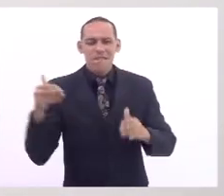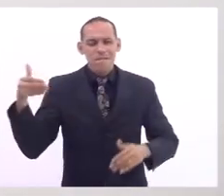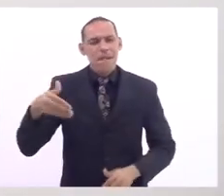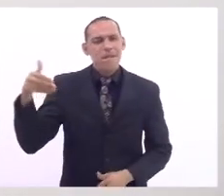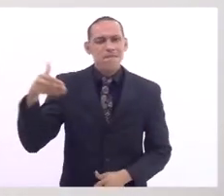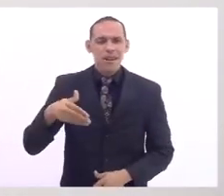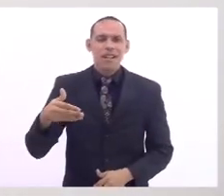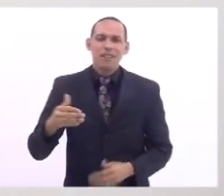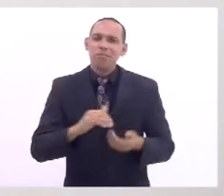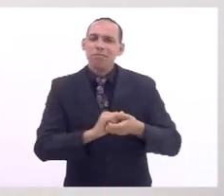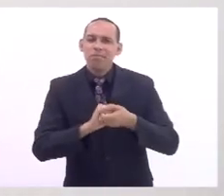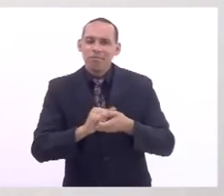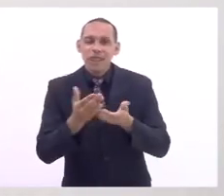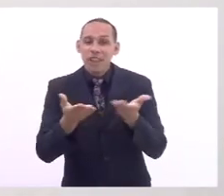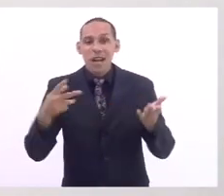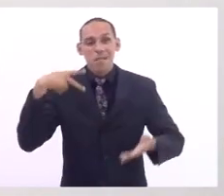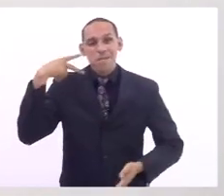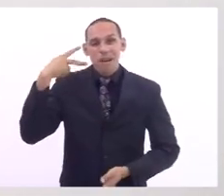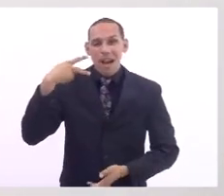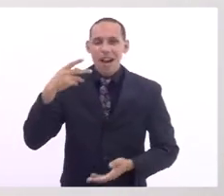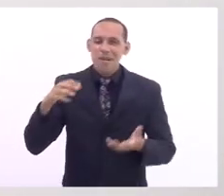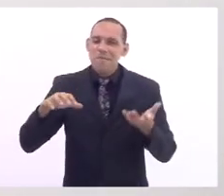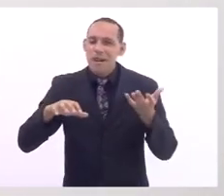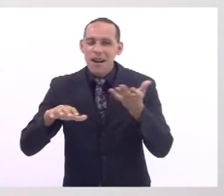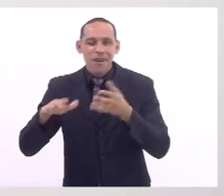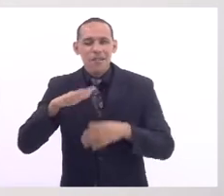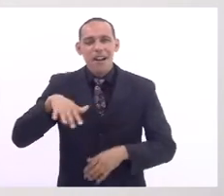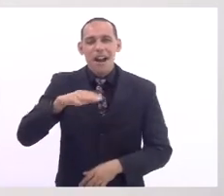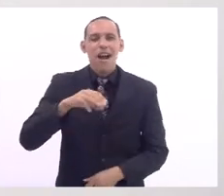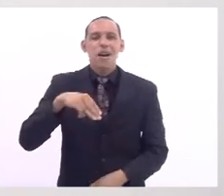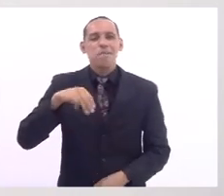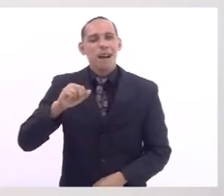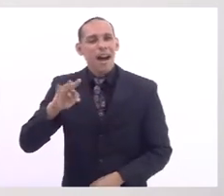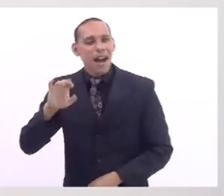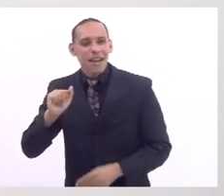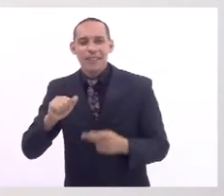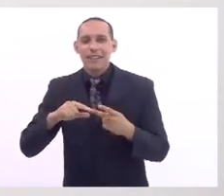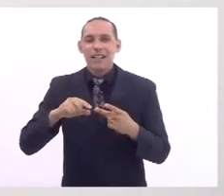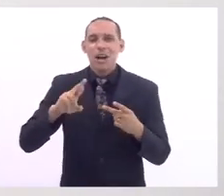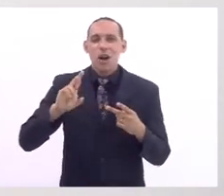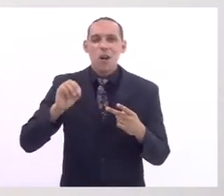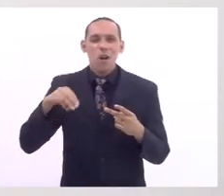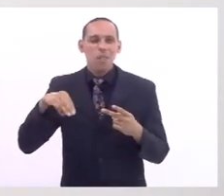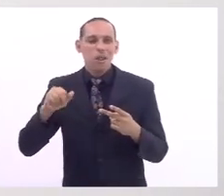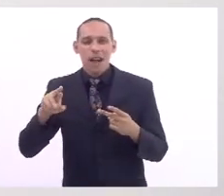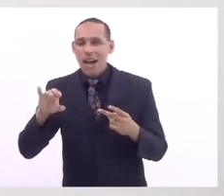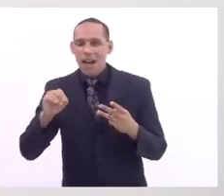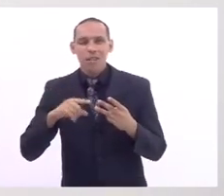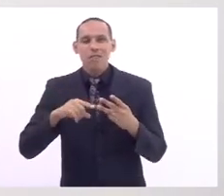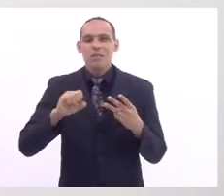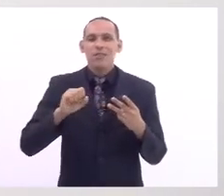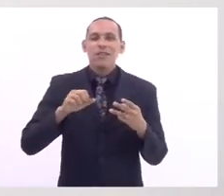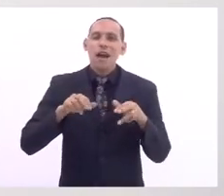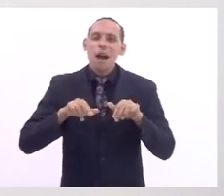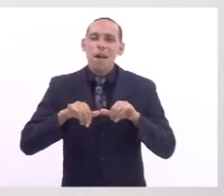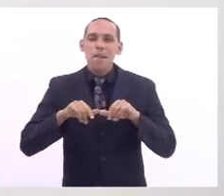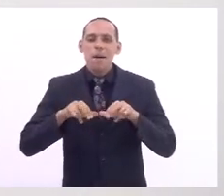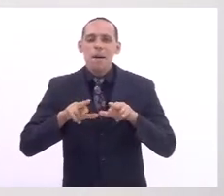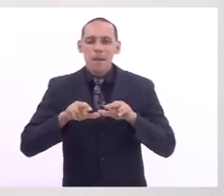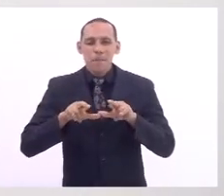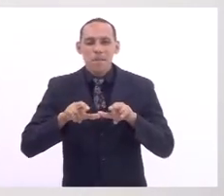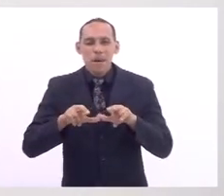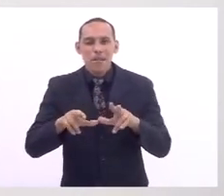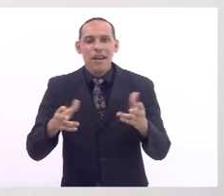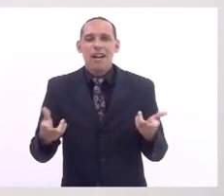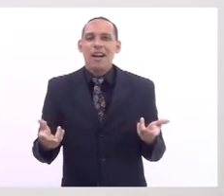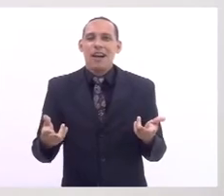que vieram Claros parlamentar de presentes deputada Martha Rocha Romário Régis Siri enfim e essa mesa claro que